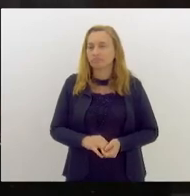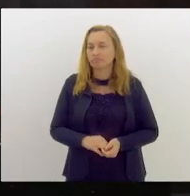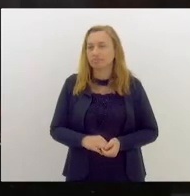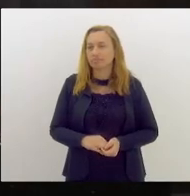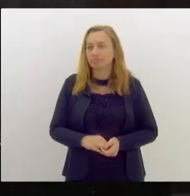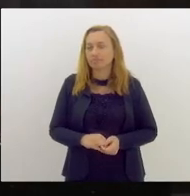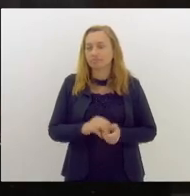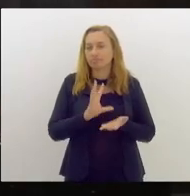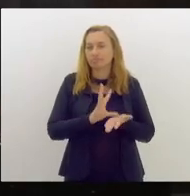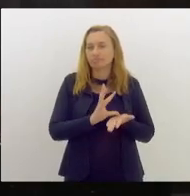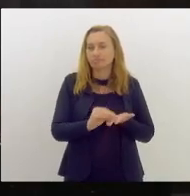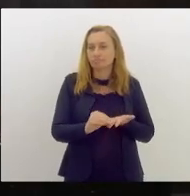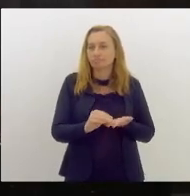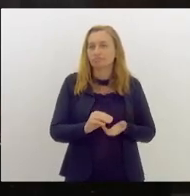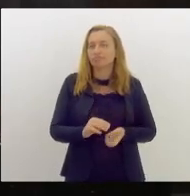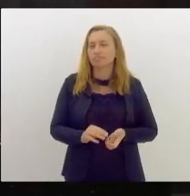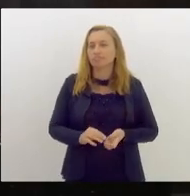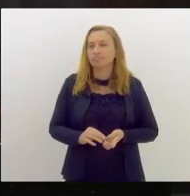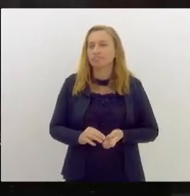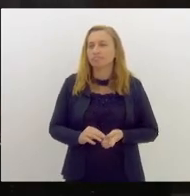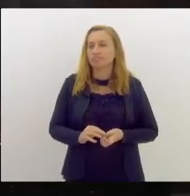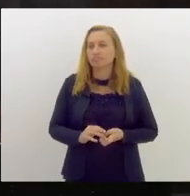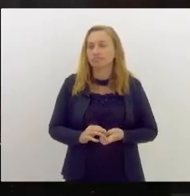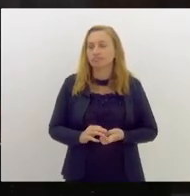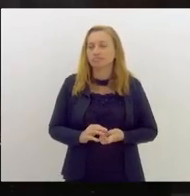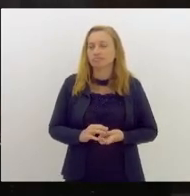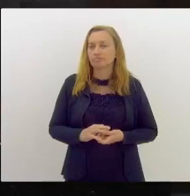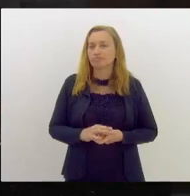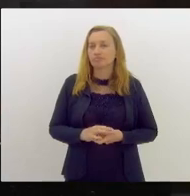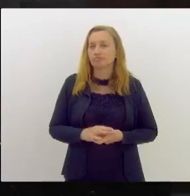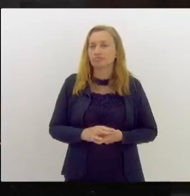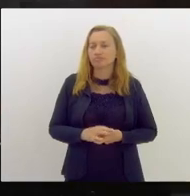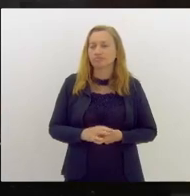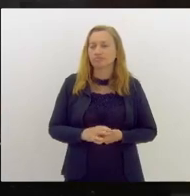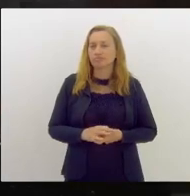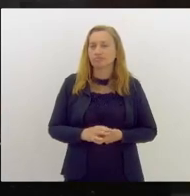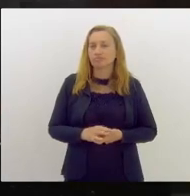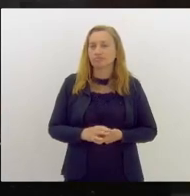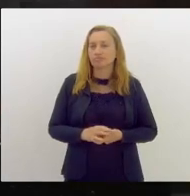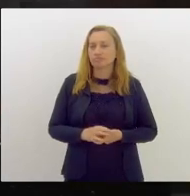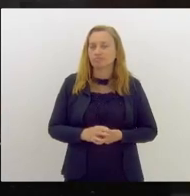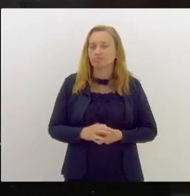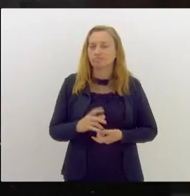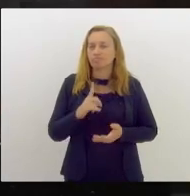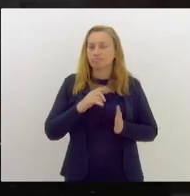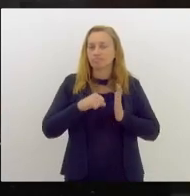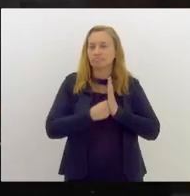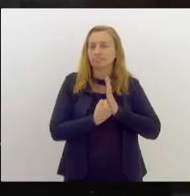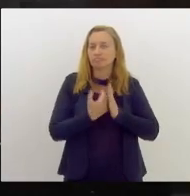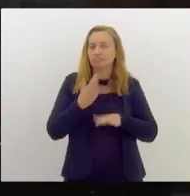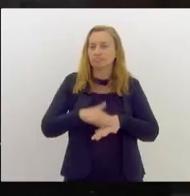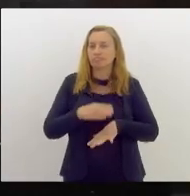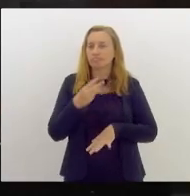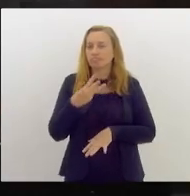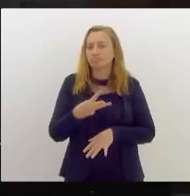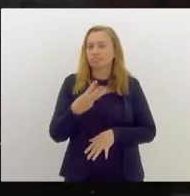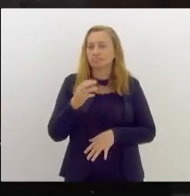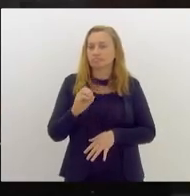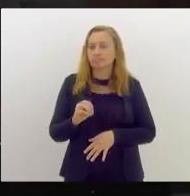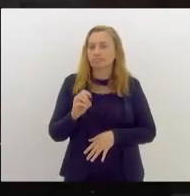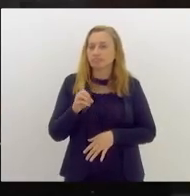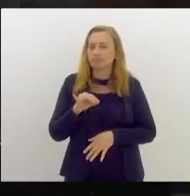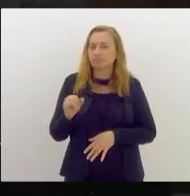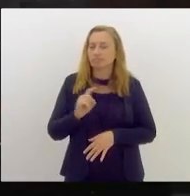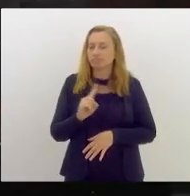de pauta alegando o preceito constitucional de ter veto há mais de 30 dias não